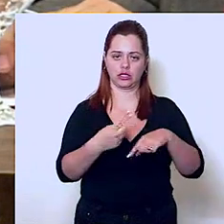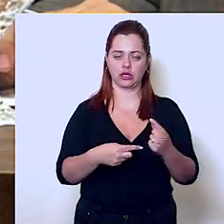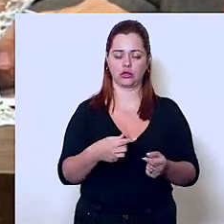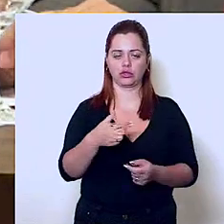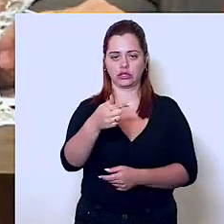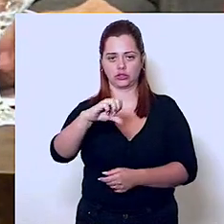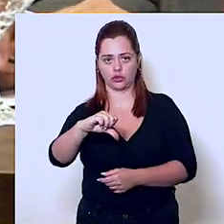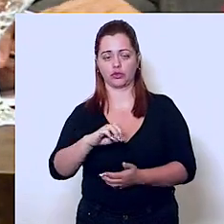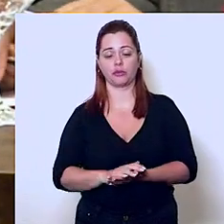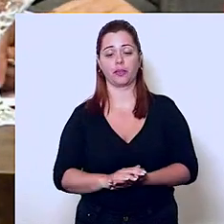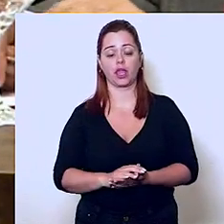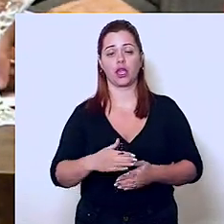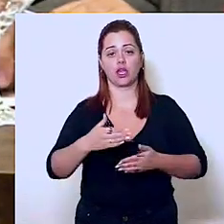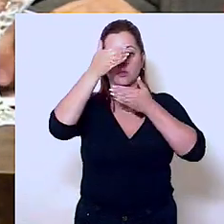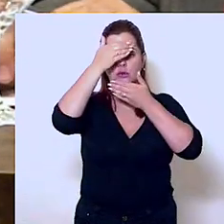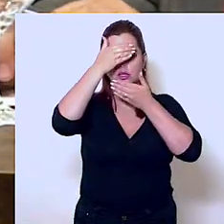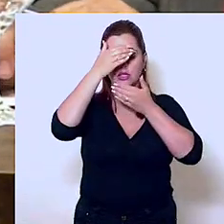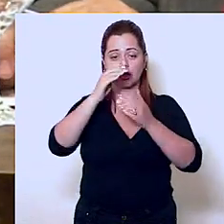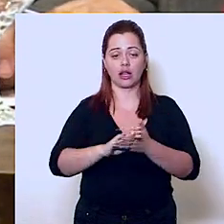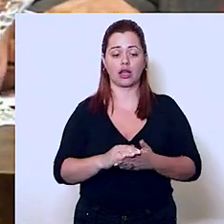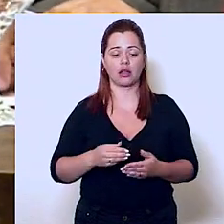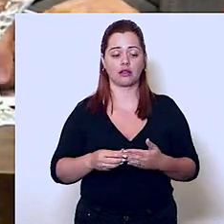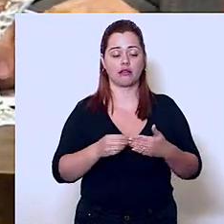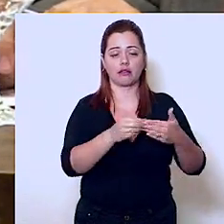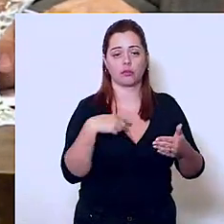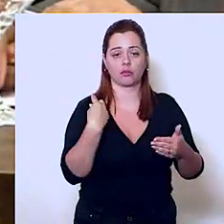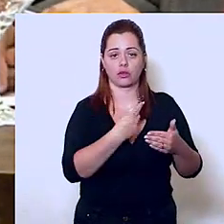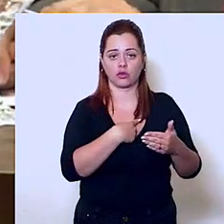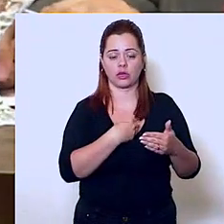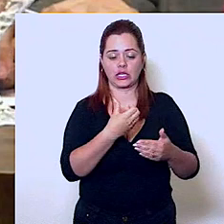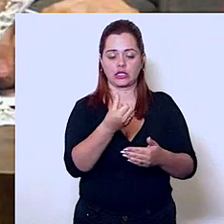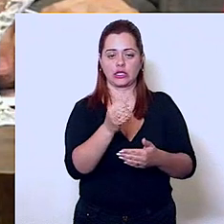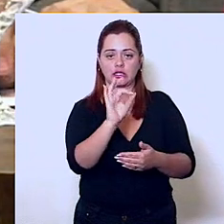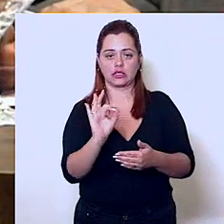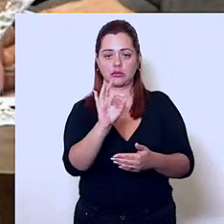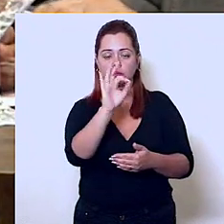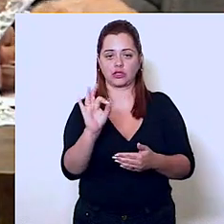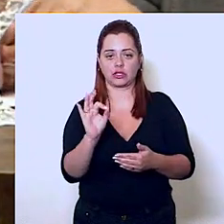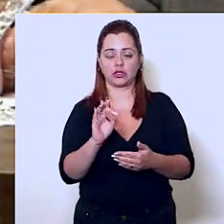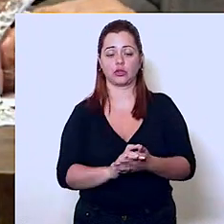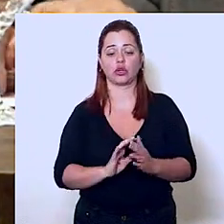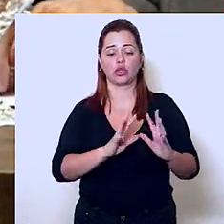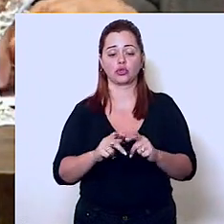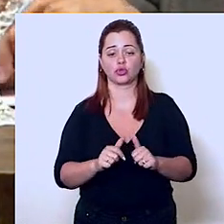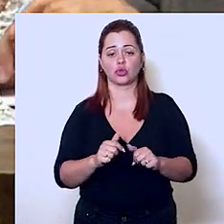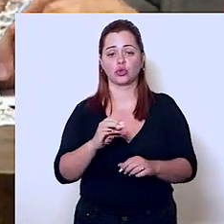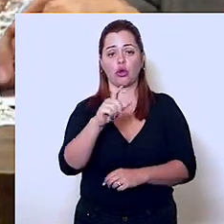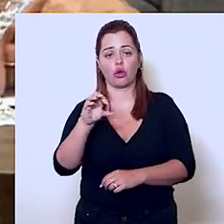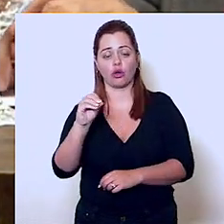1979, e o Iraque fornecia nessa época para nós 60% das importações de óleo do Brasil.